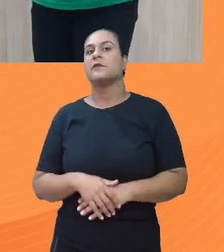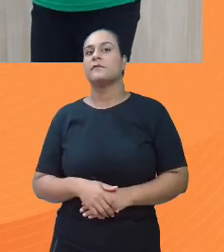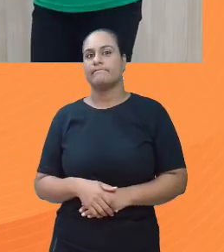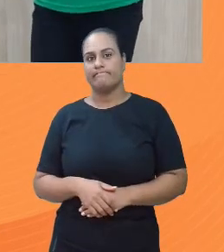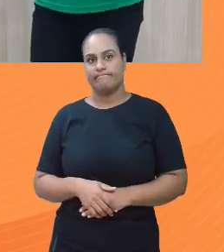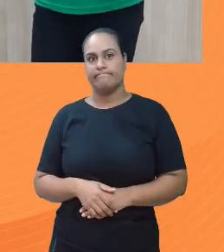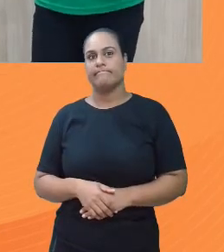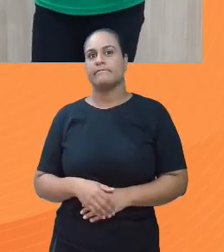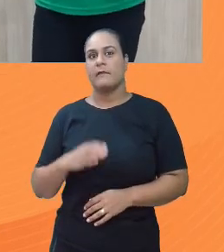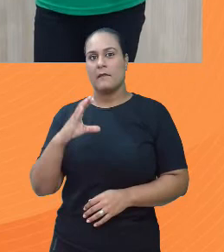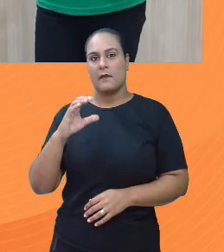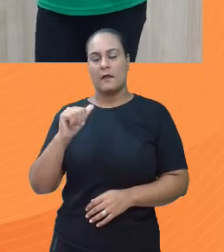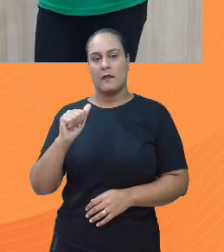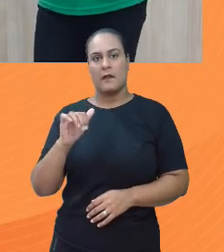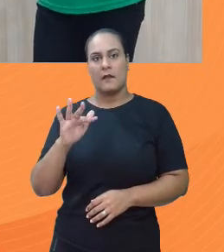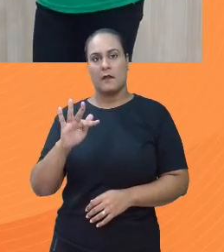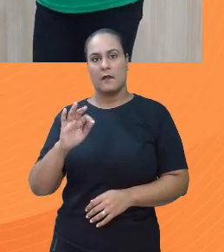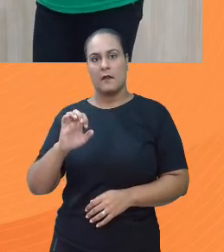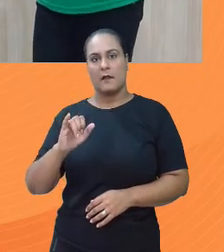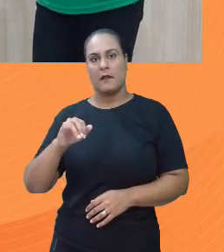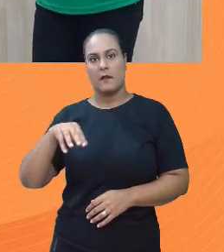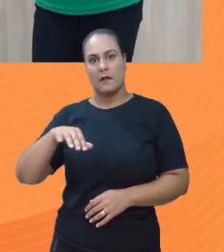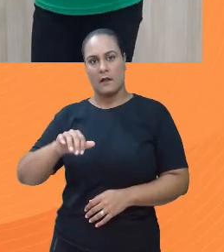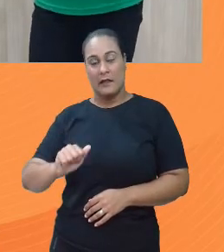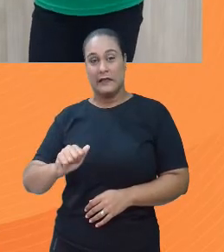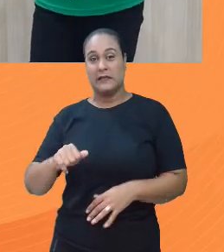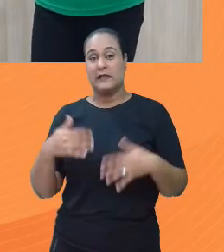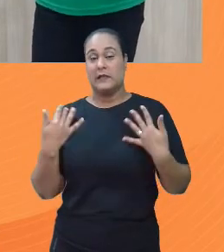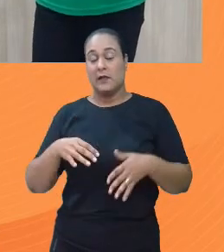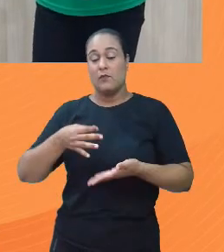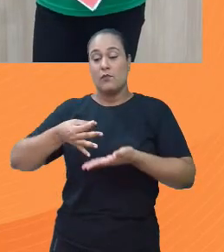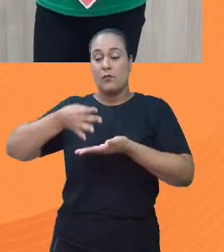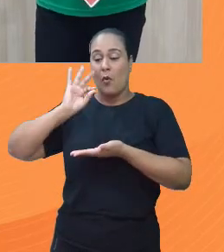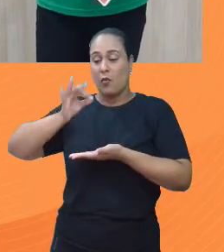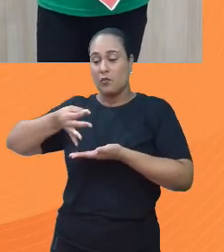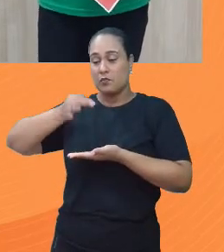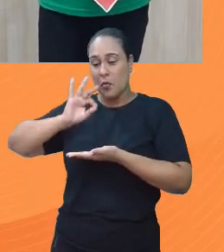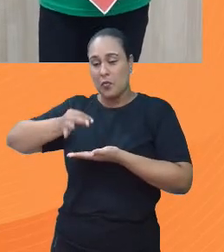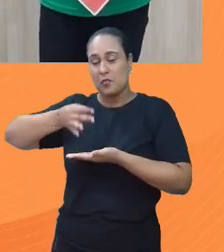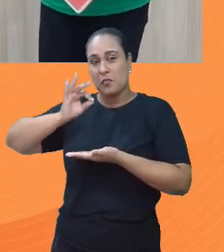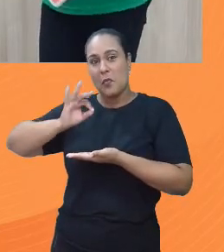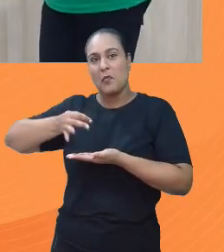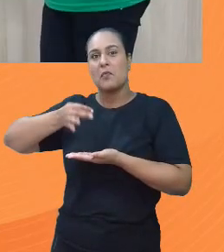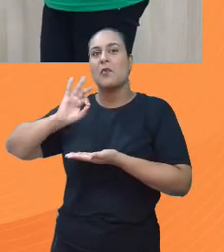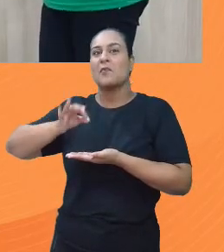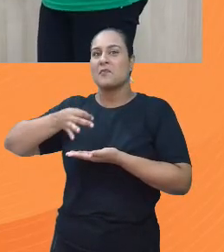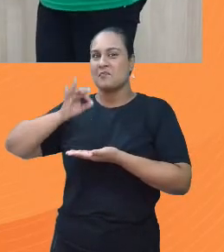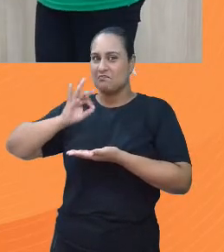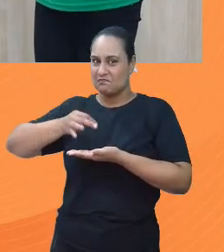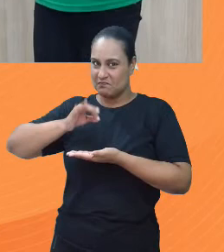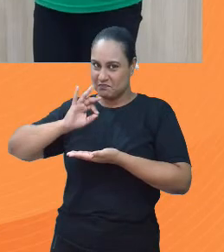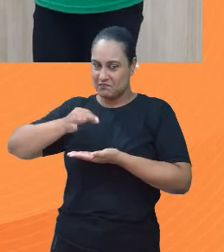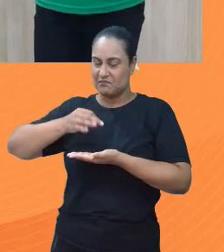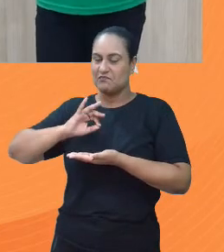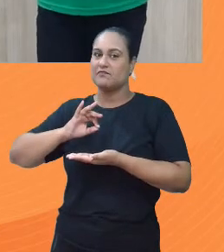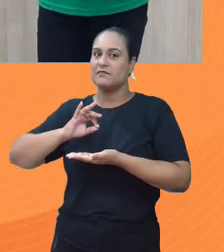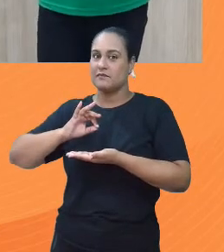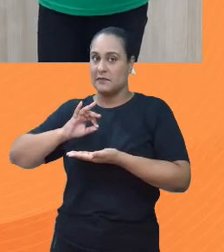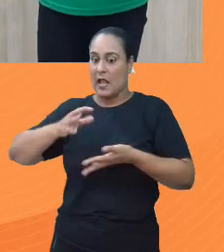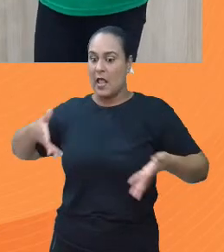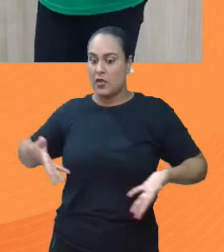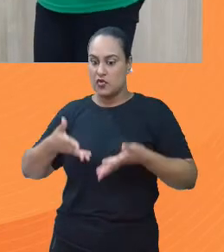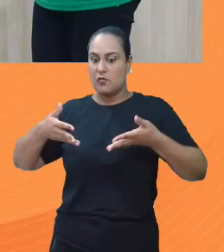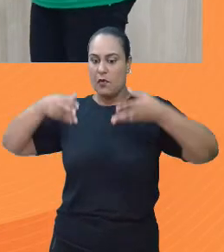cafeína, a questão aí do excesso de café em relação também a estimular, né?